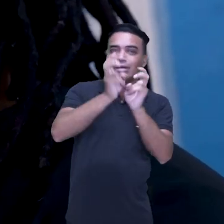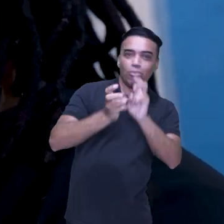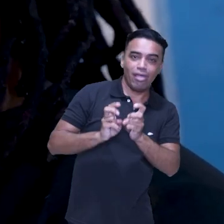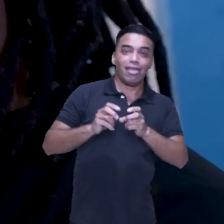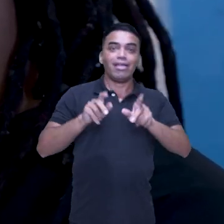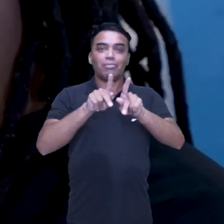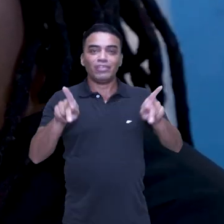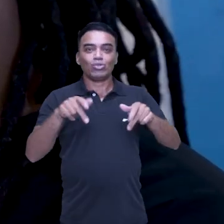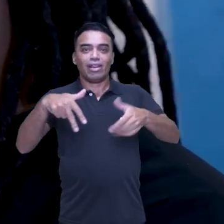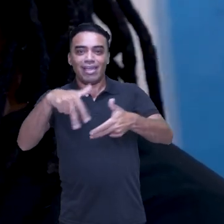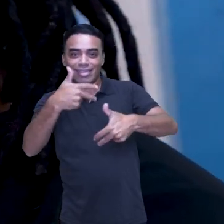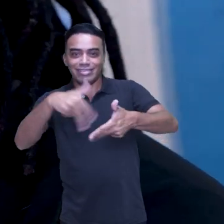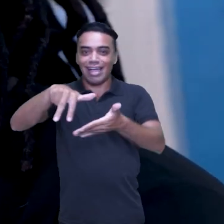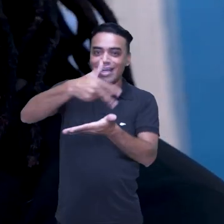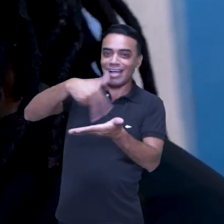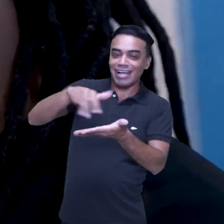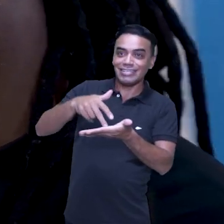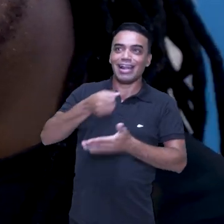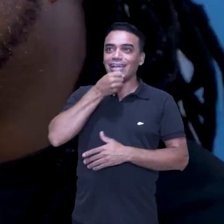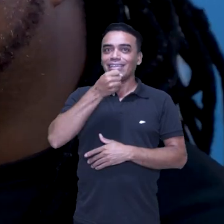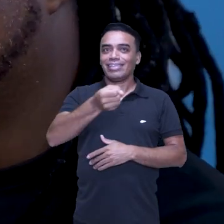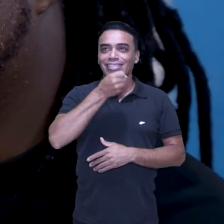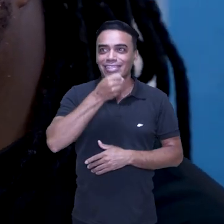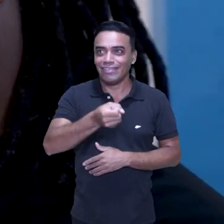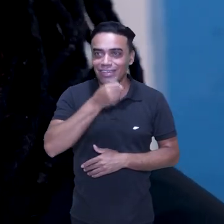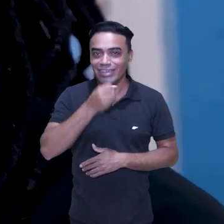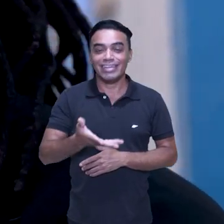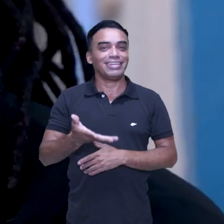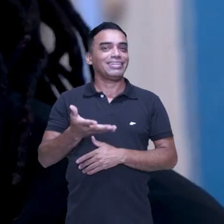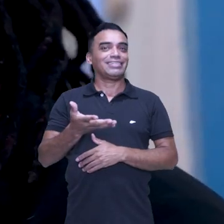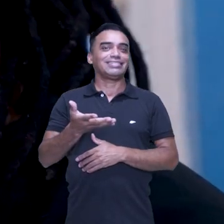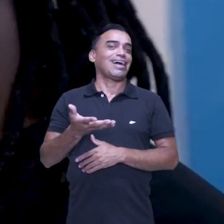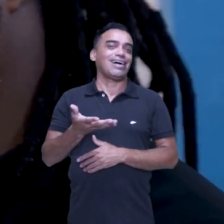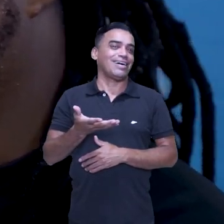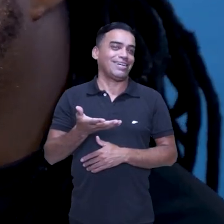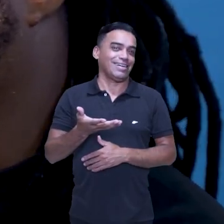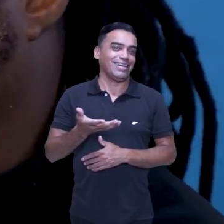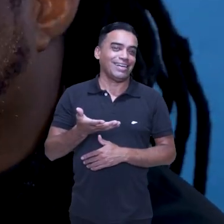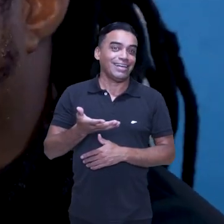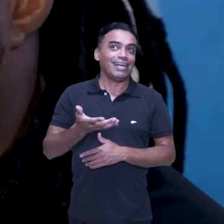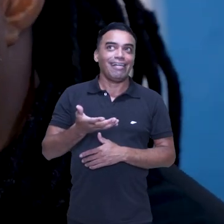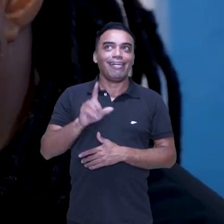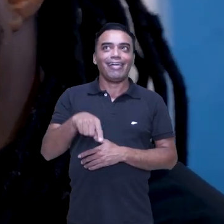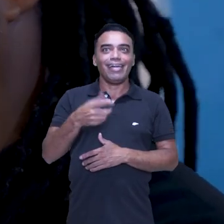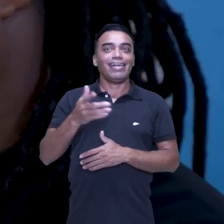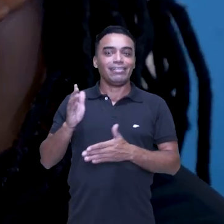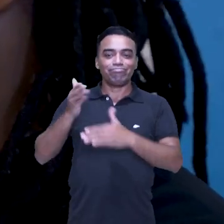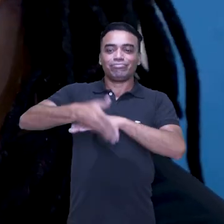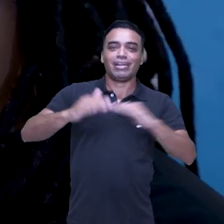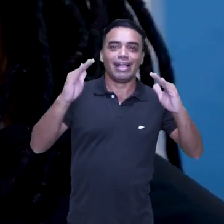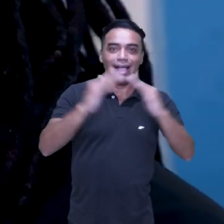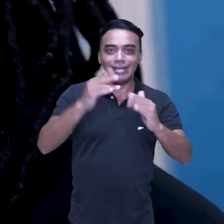dança, a Rose vira entrevistadora, a Rose vira uma repórter, né, que foi, né, em loco, foi na casa